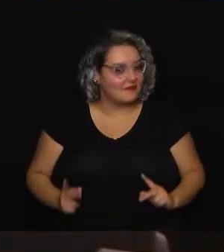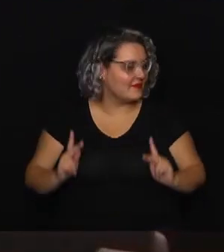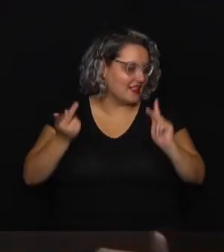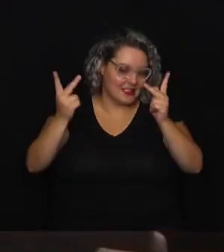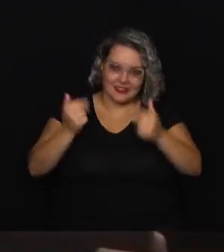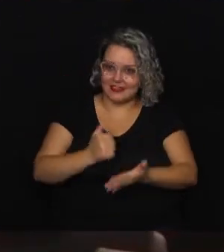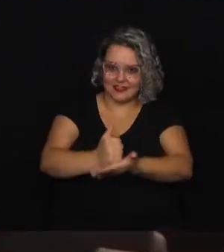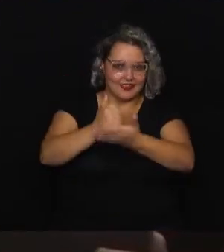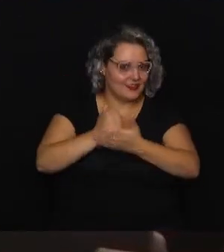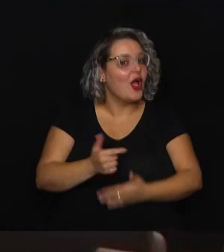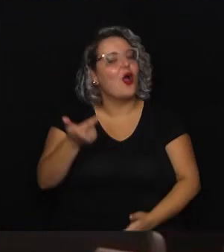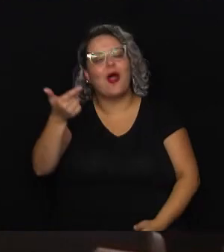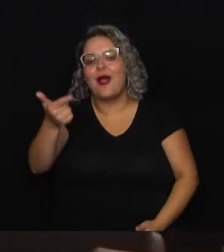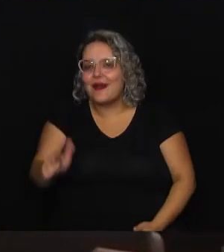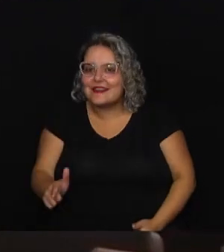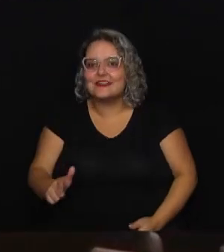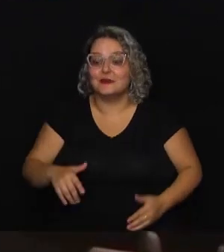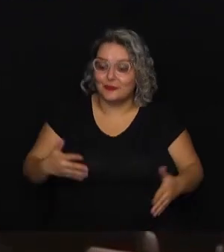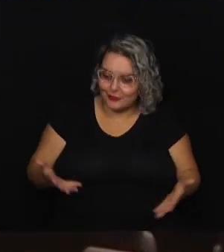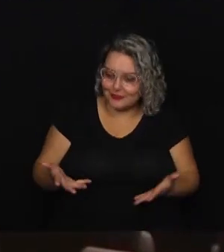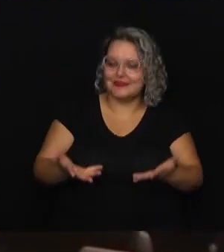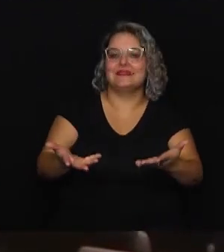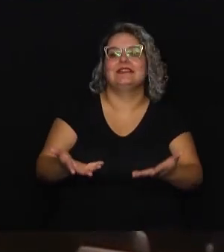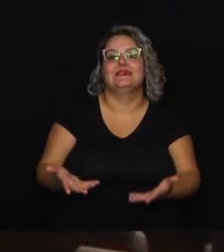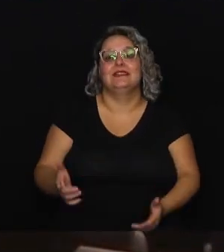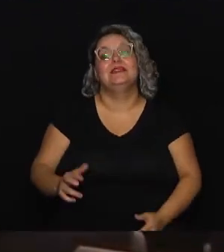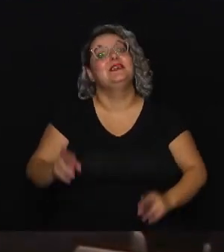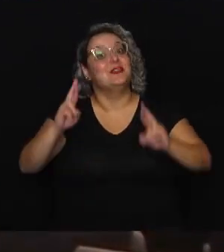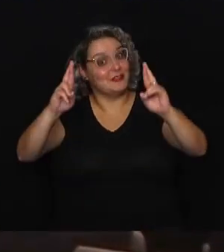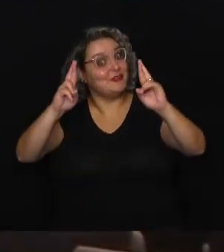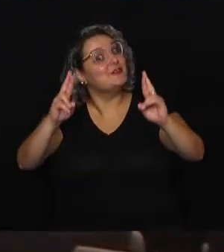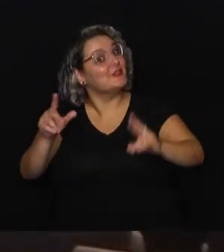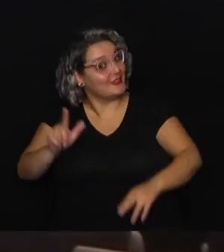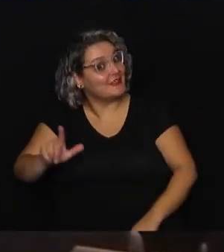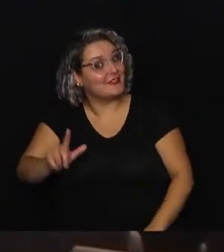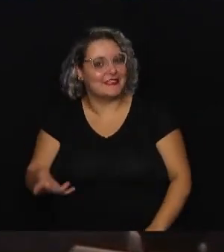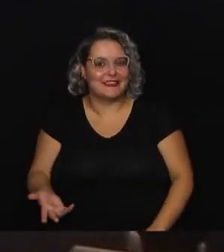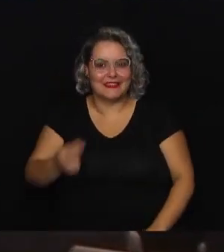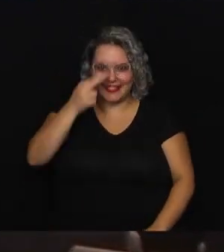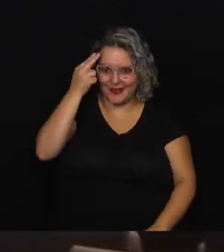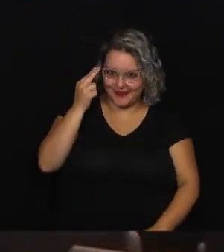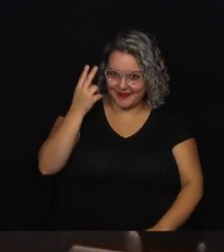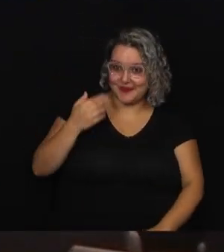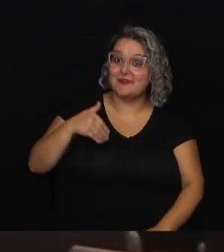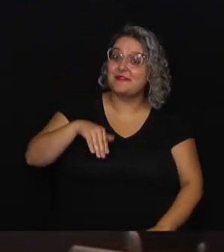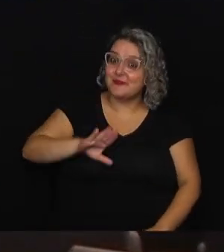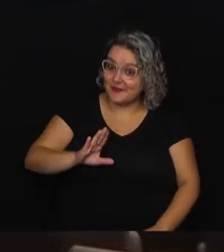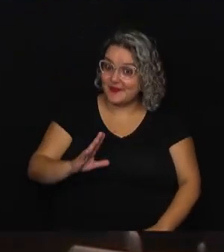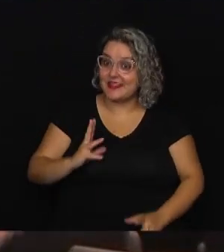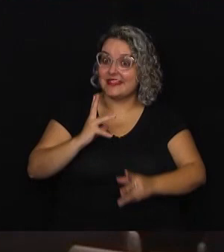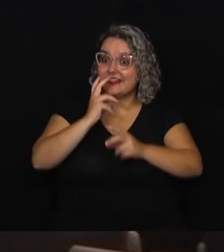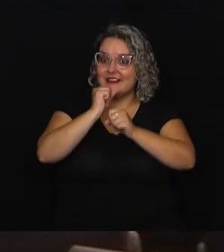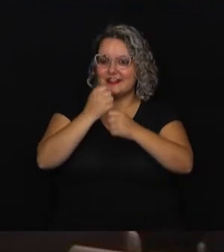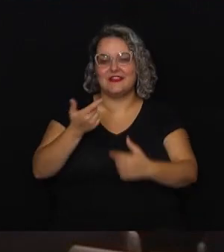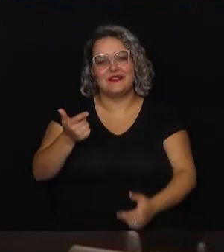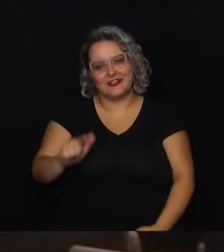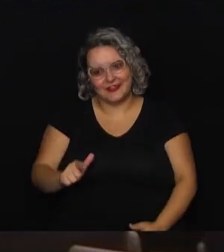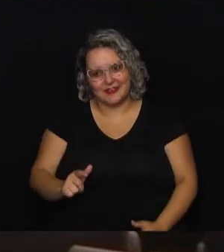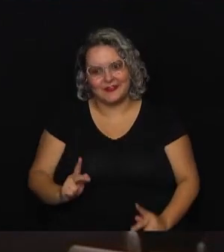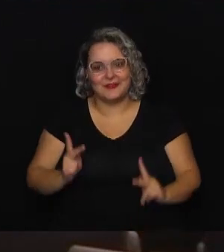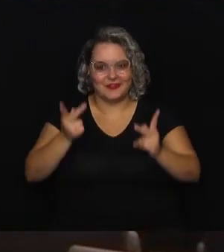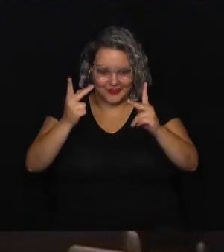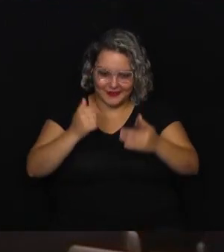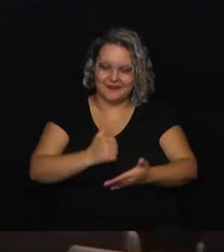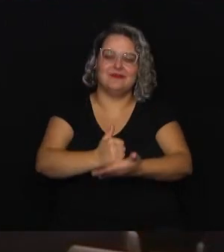continua a mesma pegada e, evidentemente, a gente torce, claro, né, Gabriel, para que seja ainda mais forte e continue conquistando